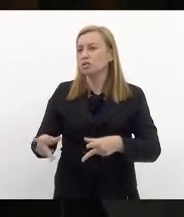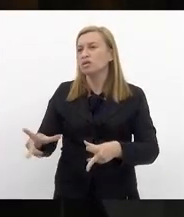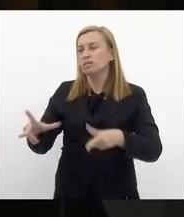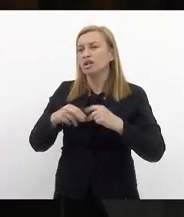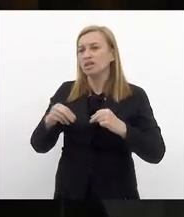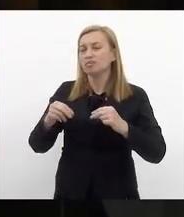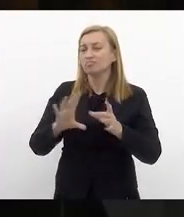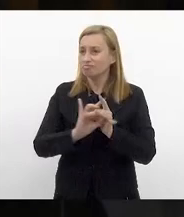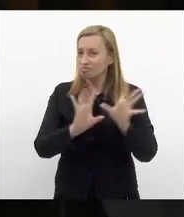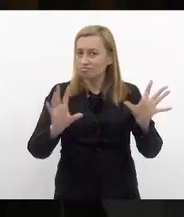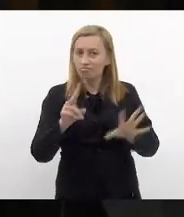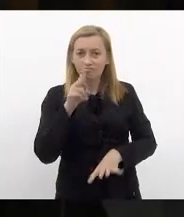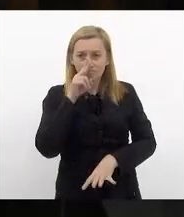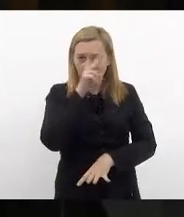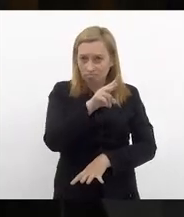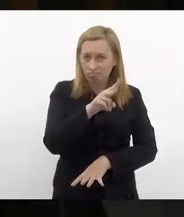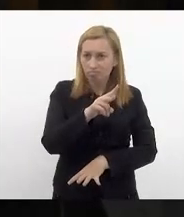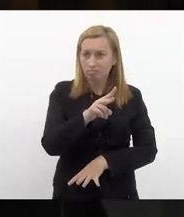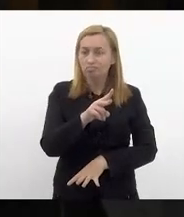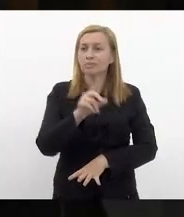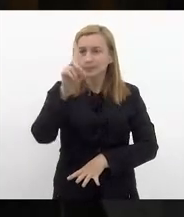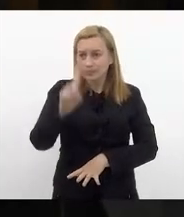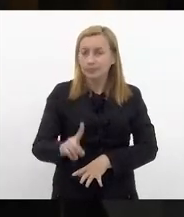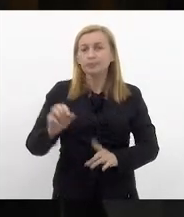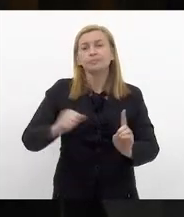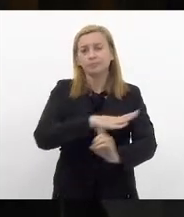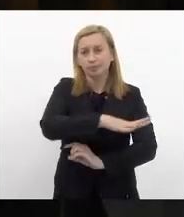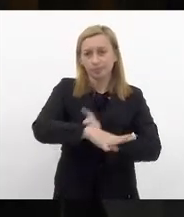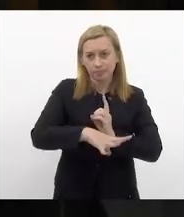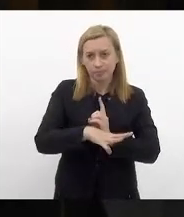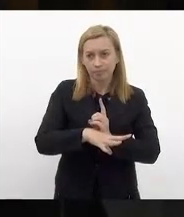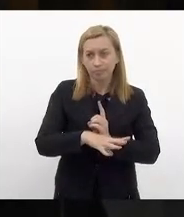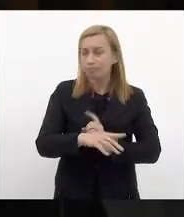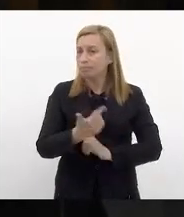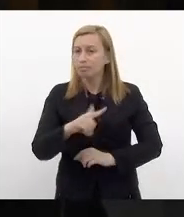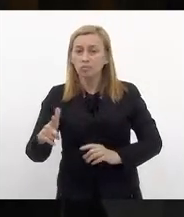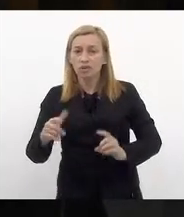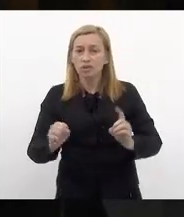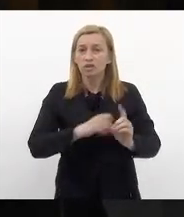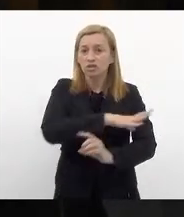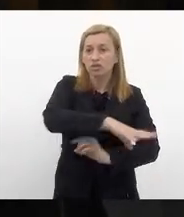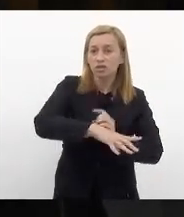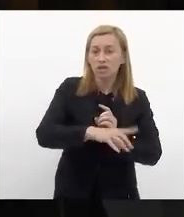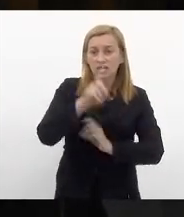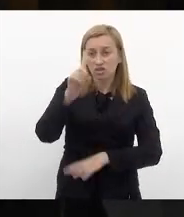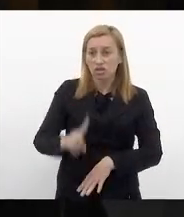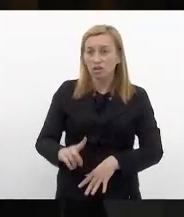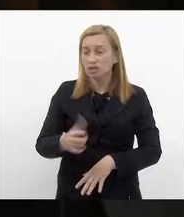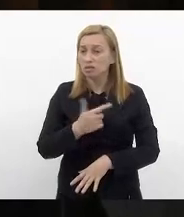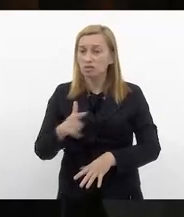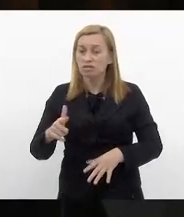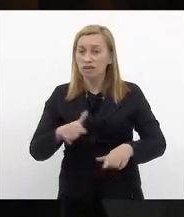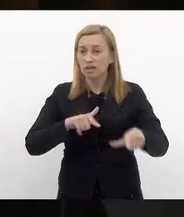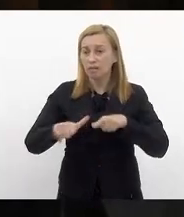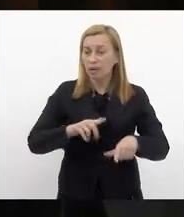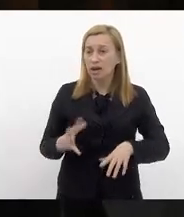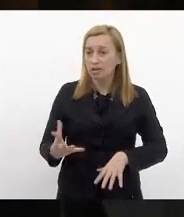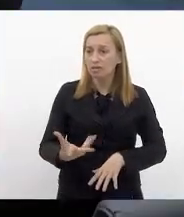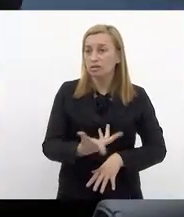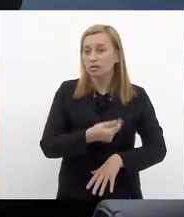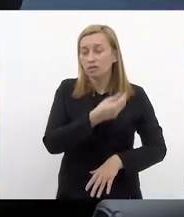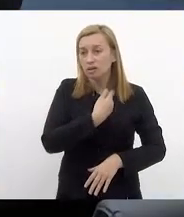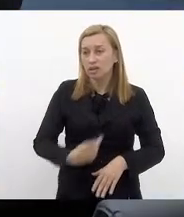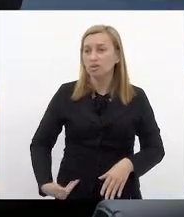democracia forte pressupõe direitos sociais. Não há direitos sociais sem serviços públicos de qualidade.